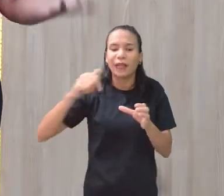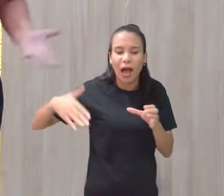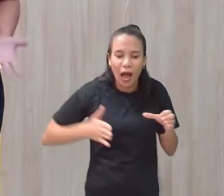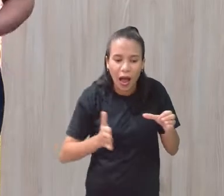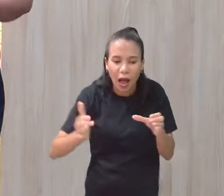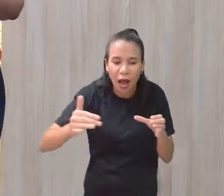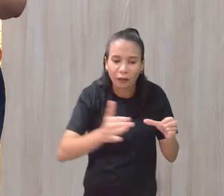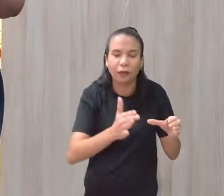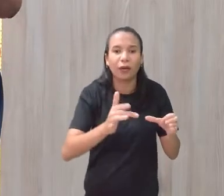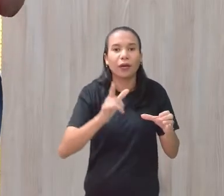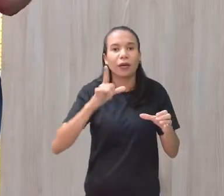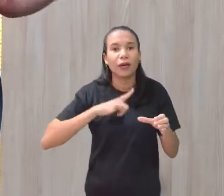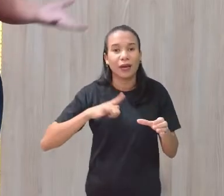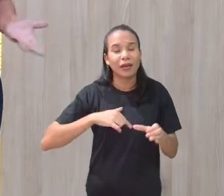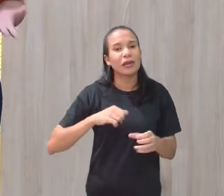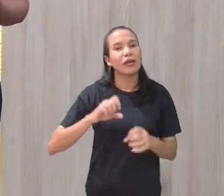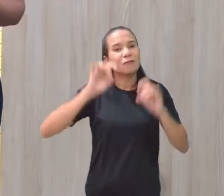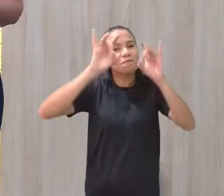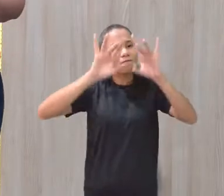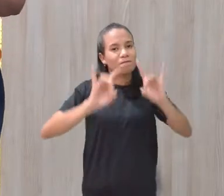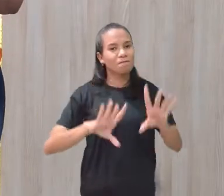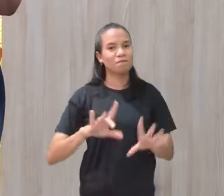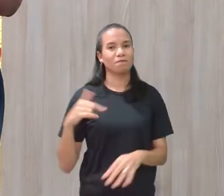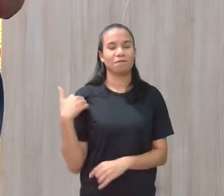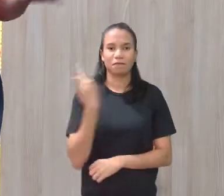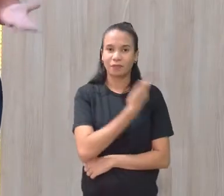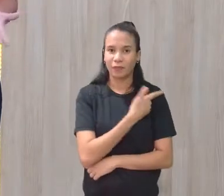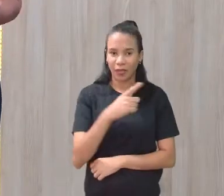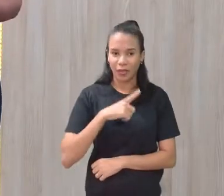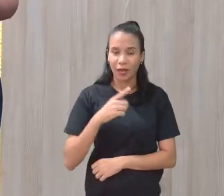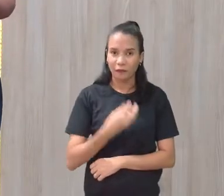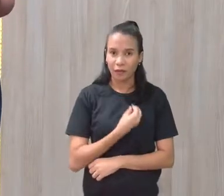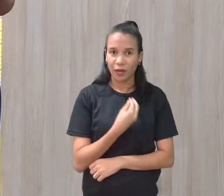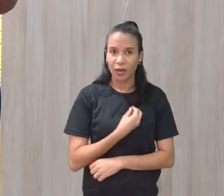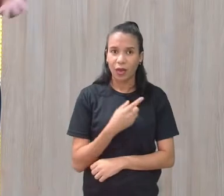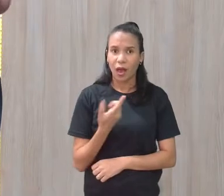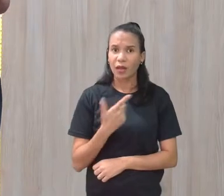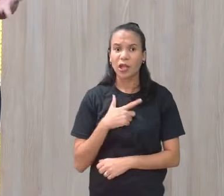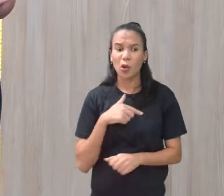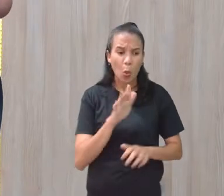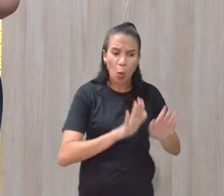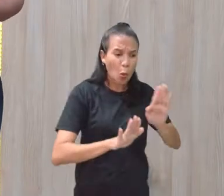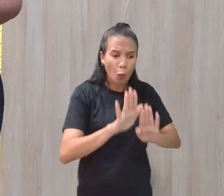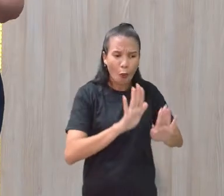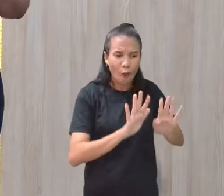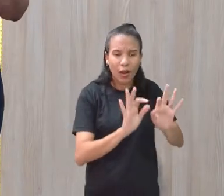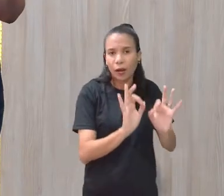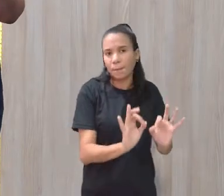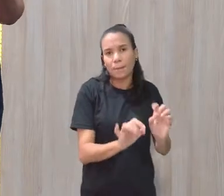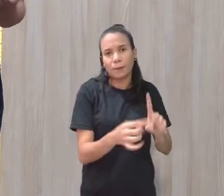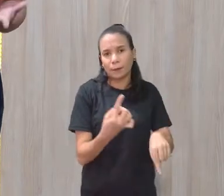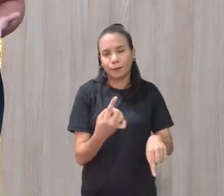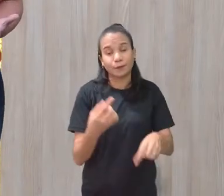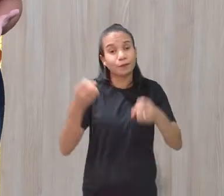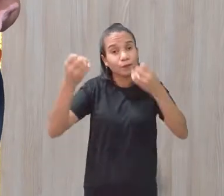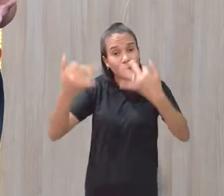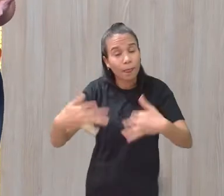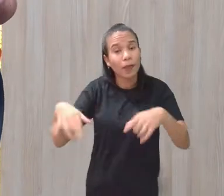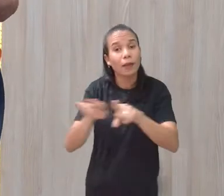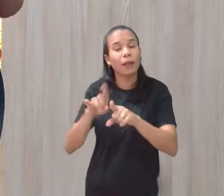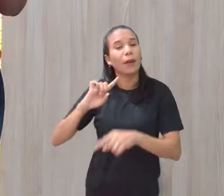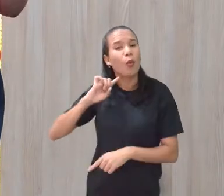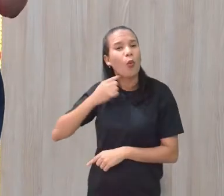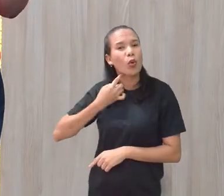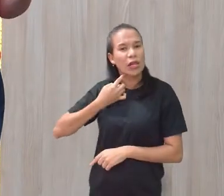aqui, que é o nosso bem tão precioso, que a gente não está cuidando como deveria. Ela fala da questão do